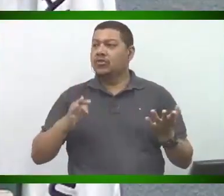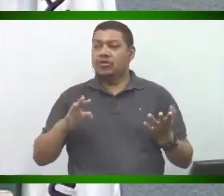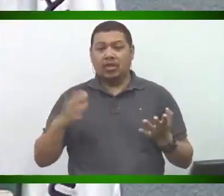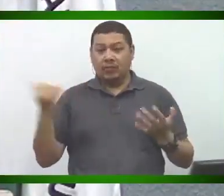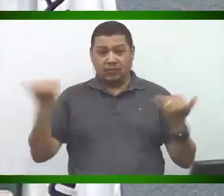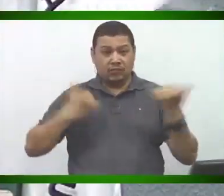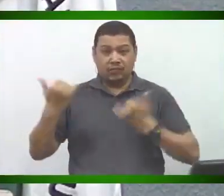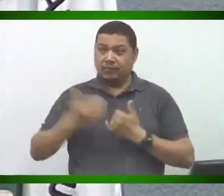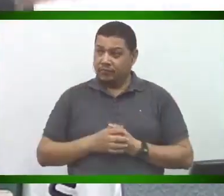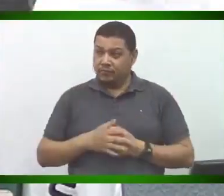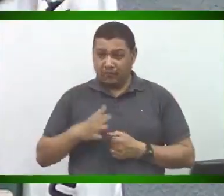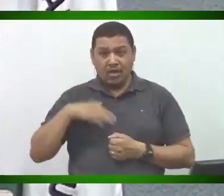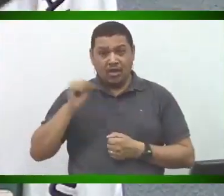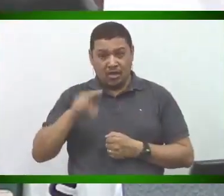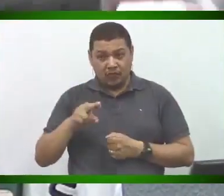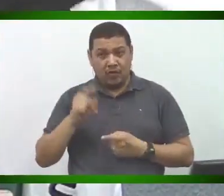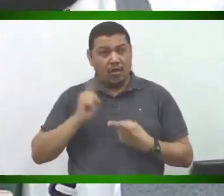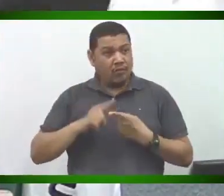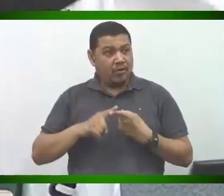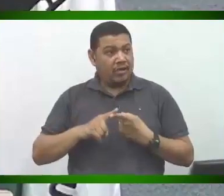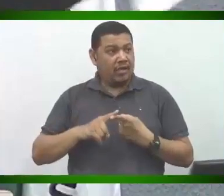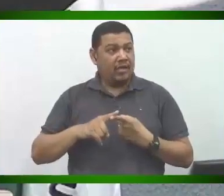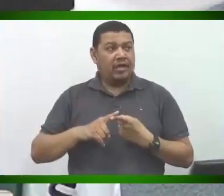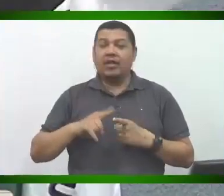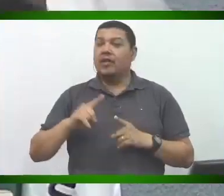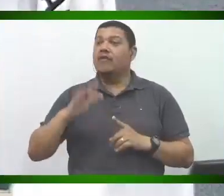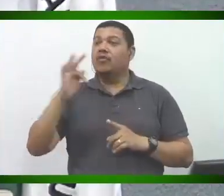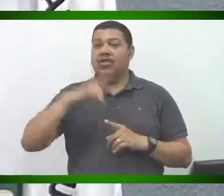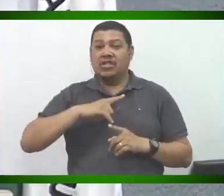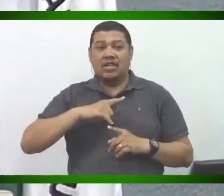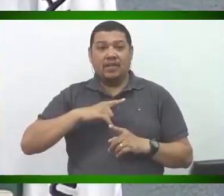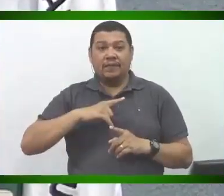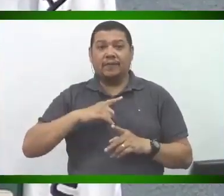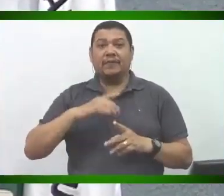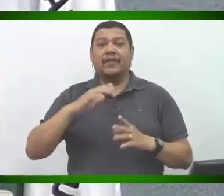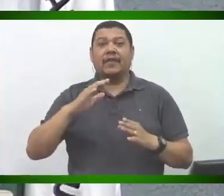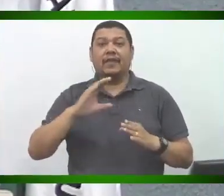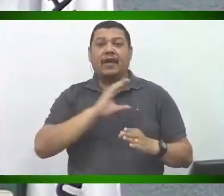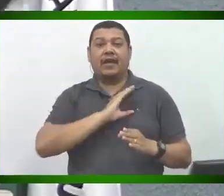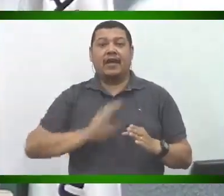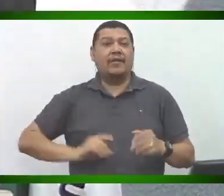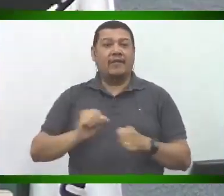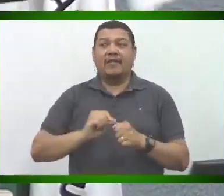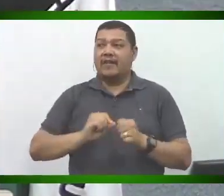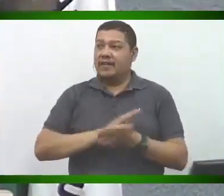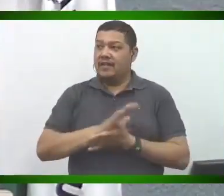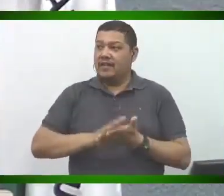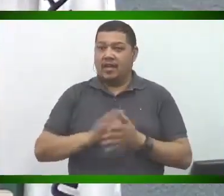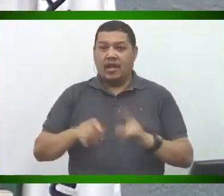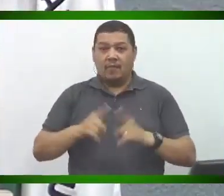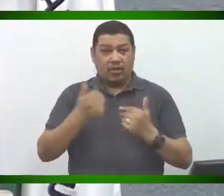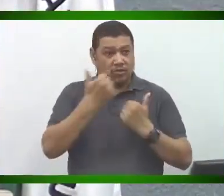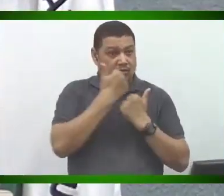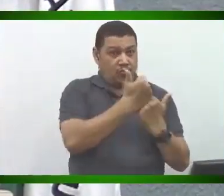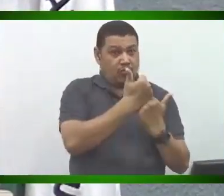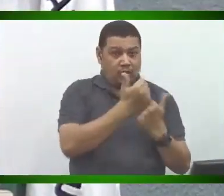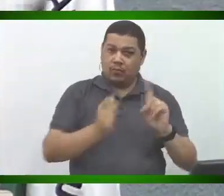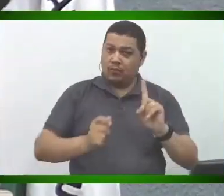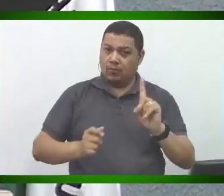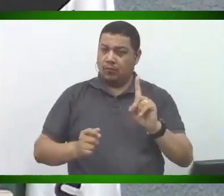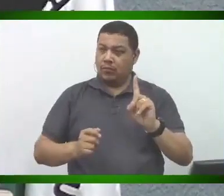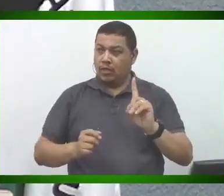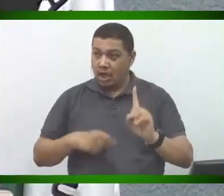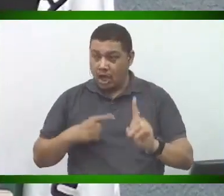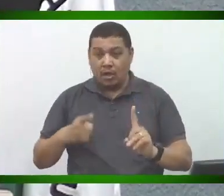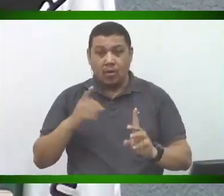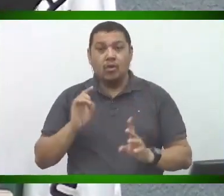aqui. Eu falei, eu vou lá para não dizer que a Câmara Municipal não está cobrando por essas famílias. Mas não que eu apoiei aquele ato. Eu fui